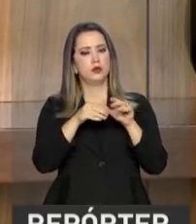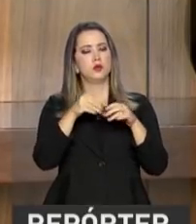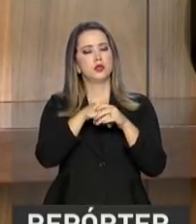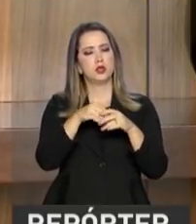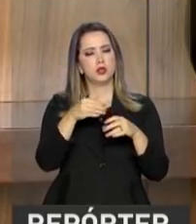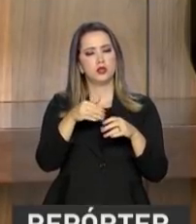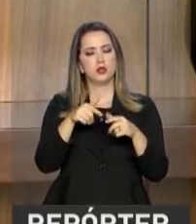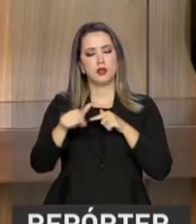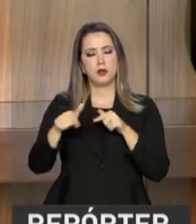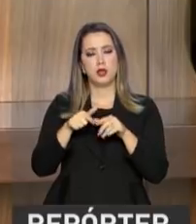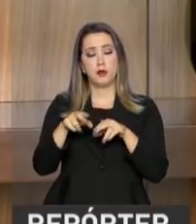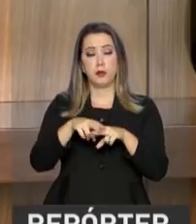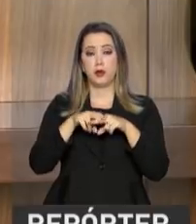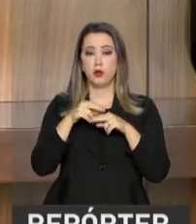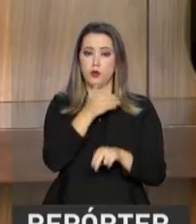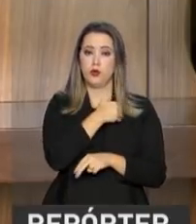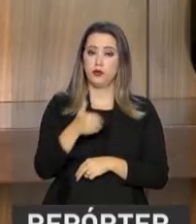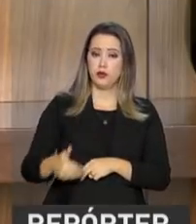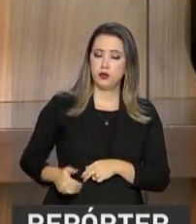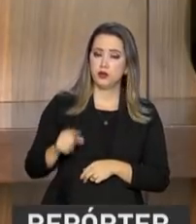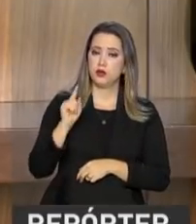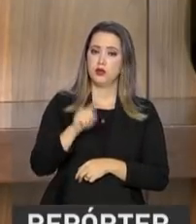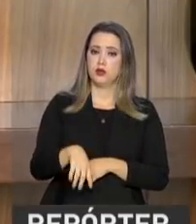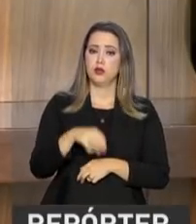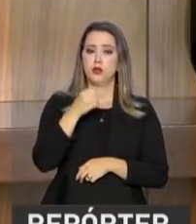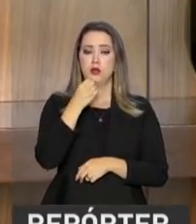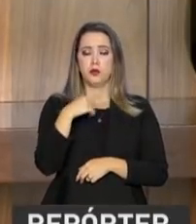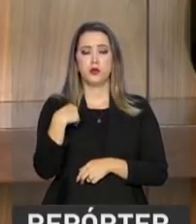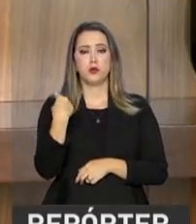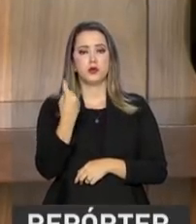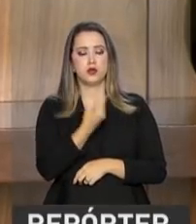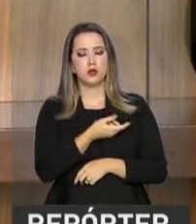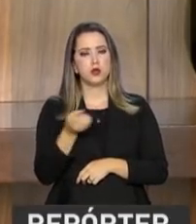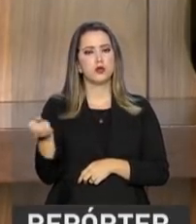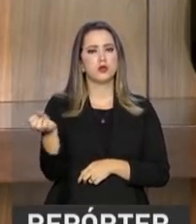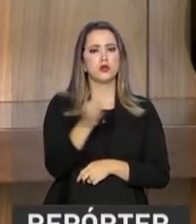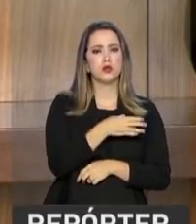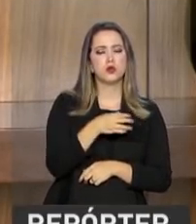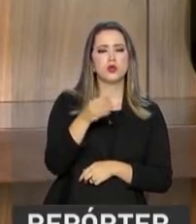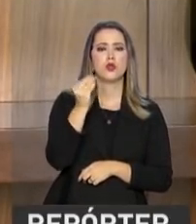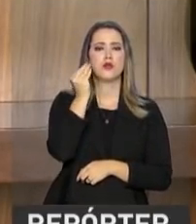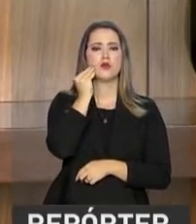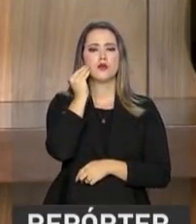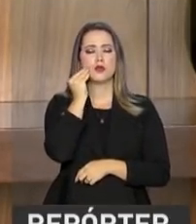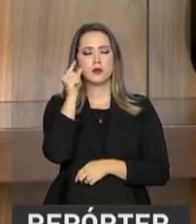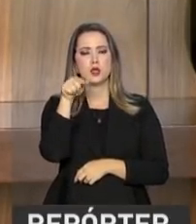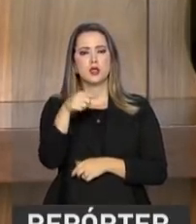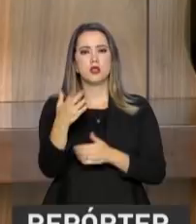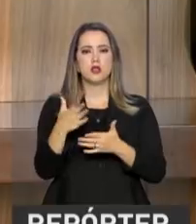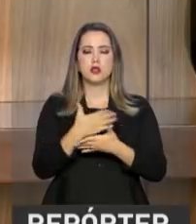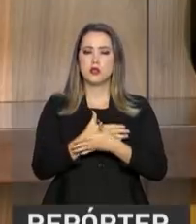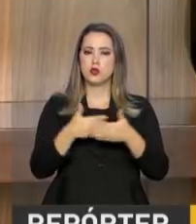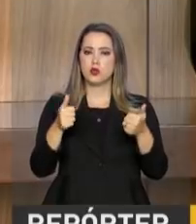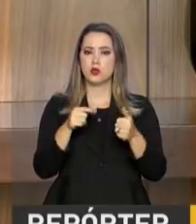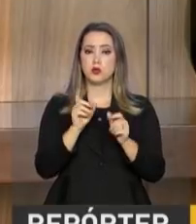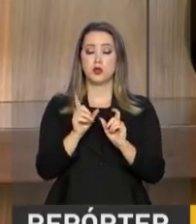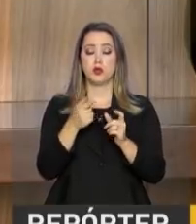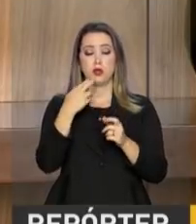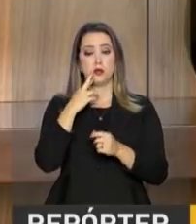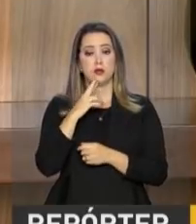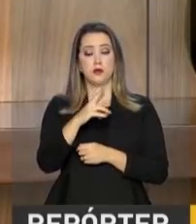no país isso representa para nós uma nova capacidade de empreender na cima em cima dos resultados